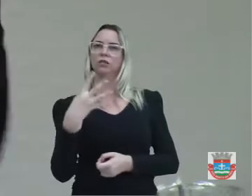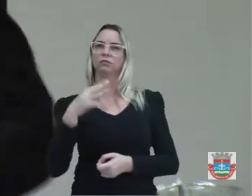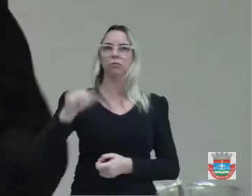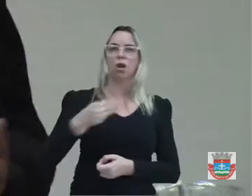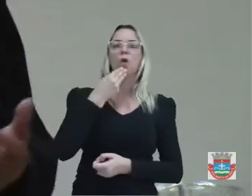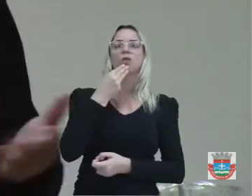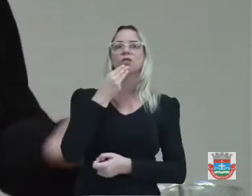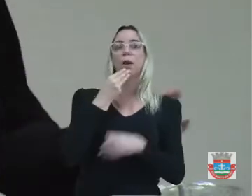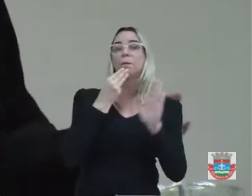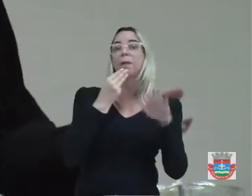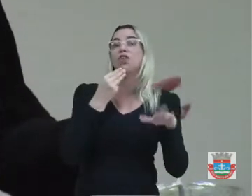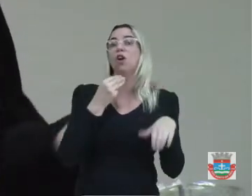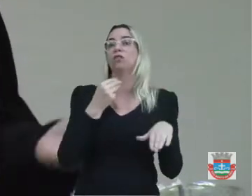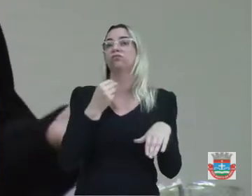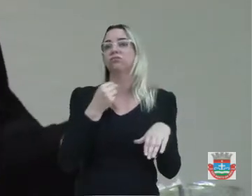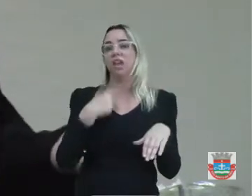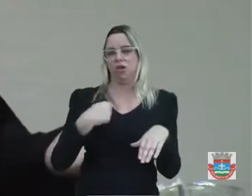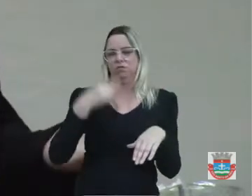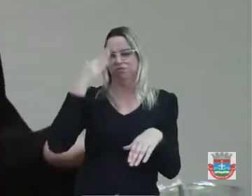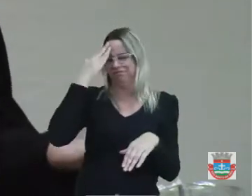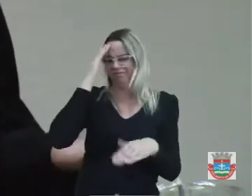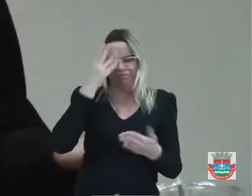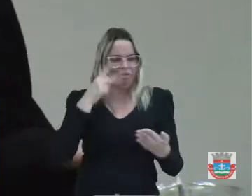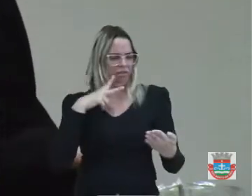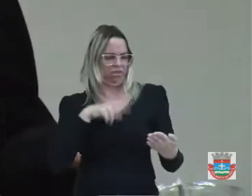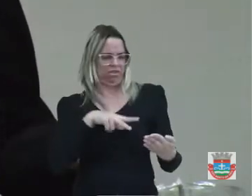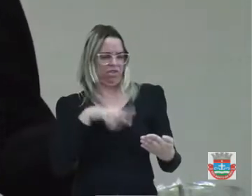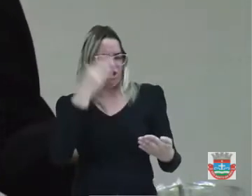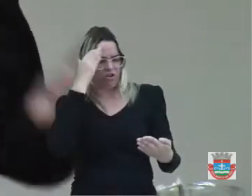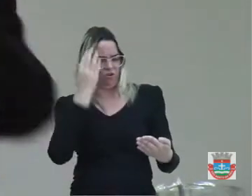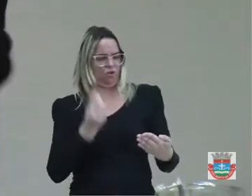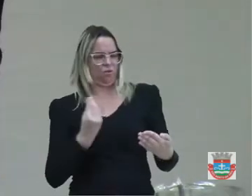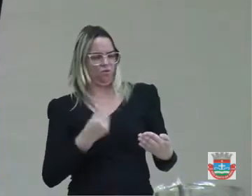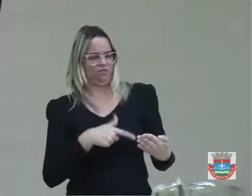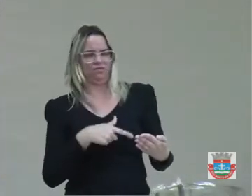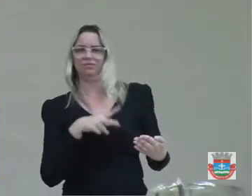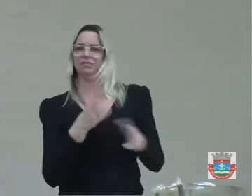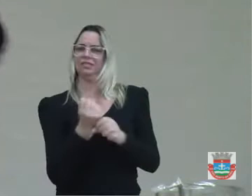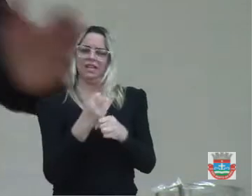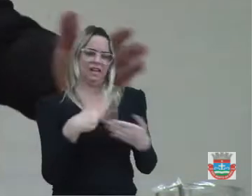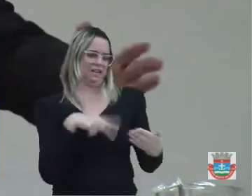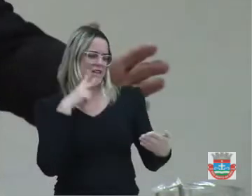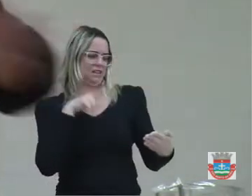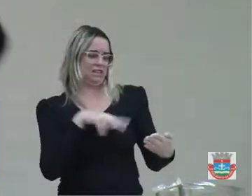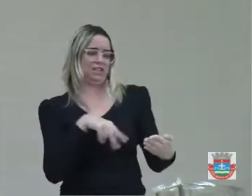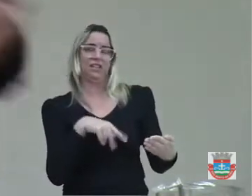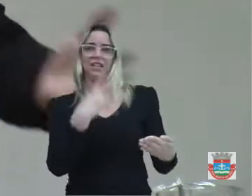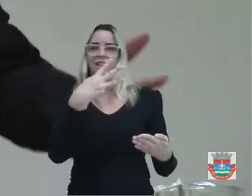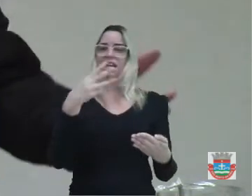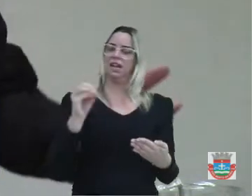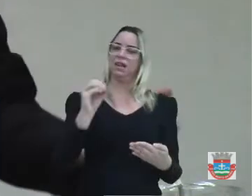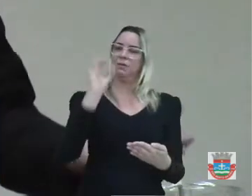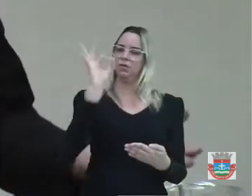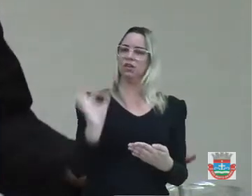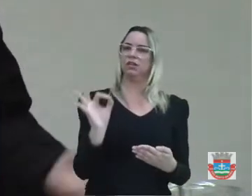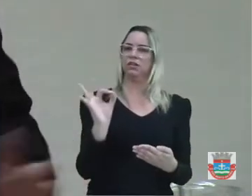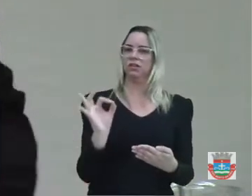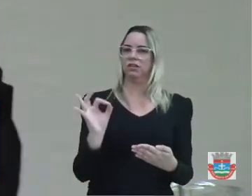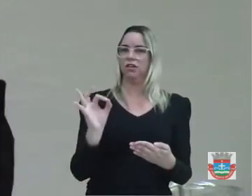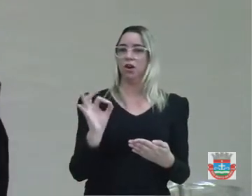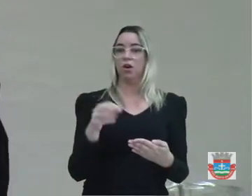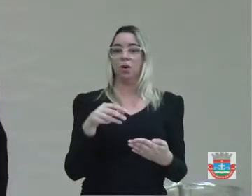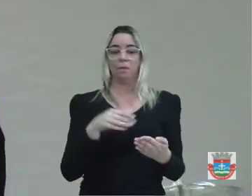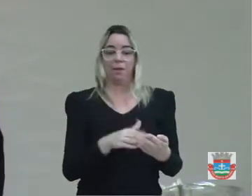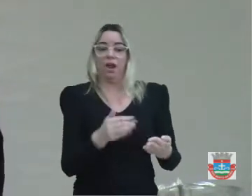milhões, menor. Então ninguém entende essas contas que estão fazendo. Estão colocando tudo que é dos 30% para descontar do